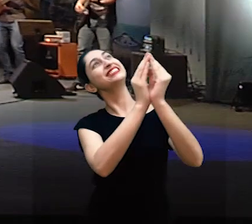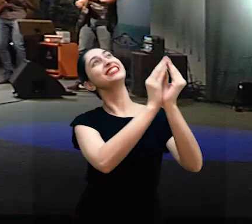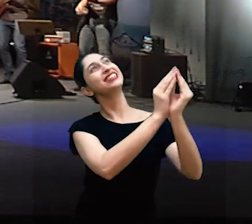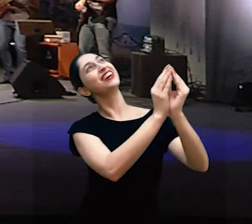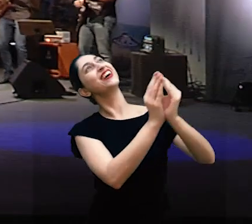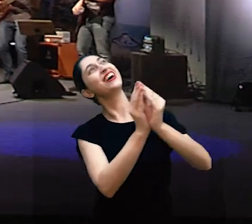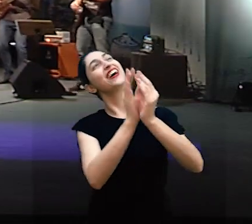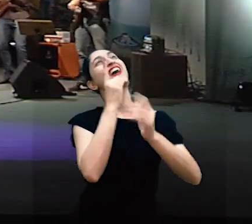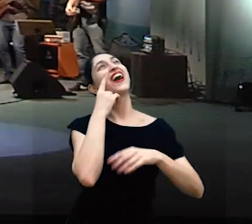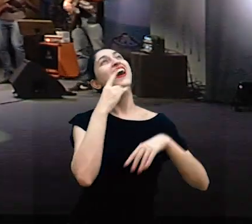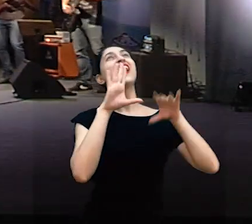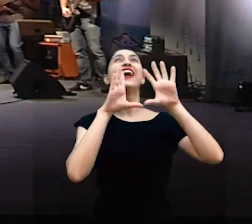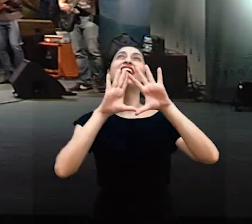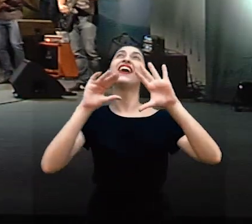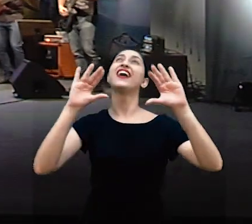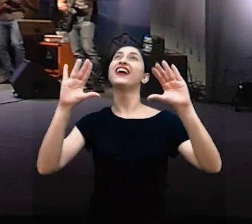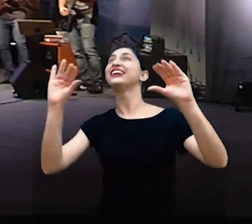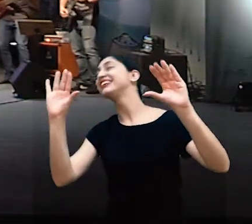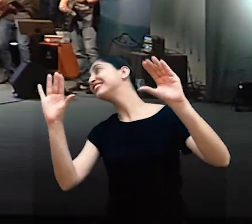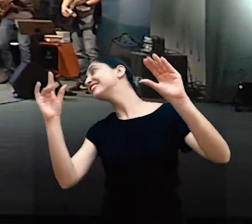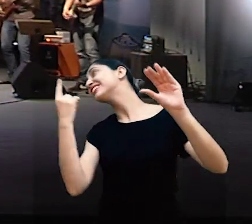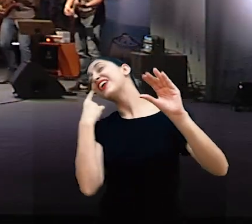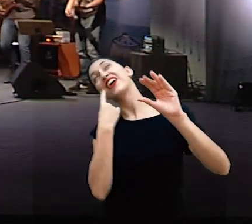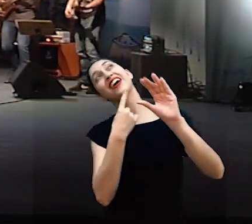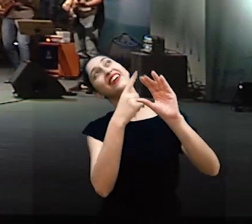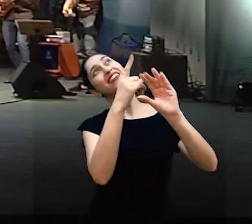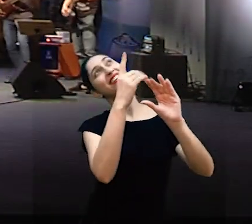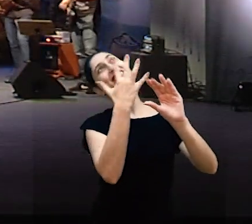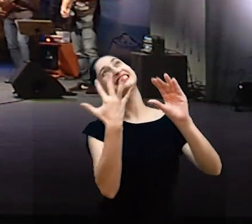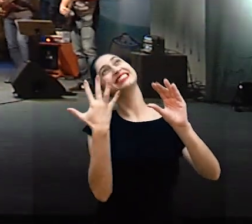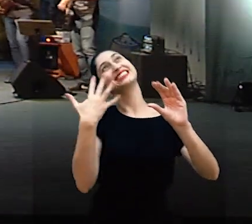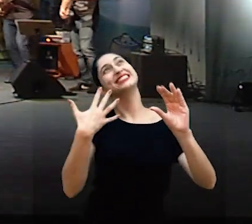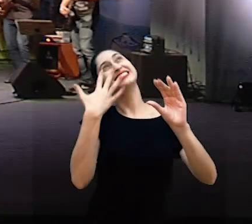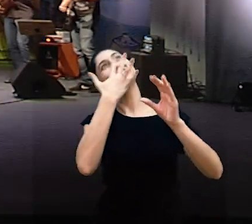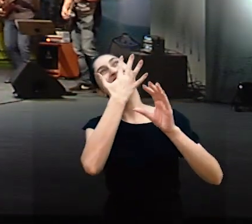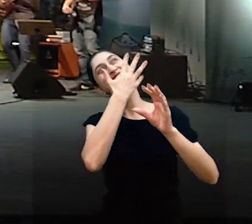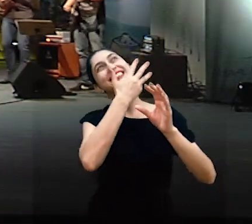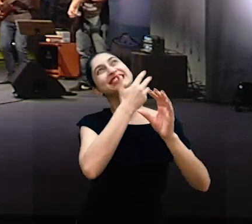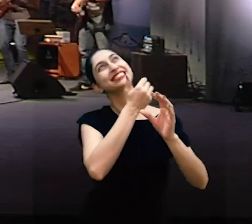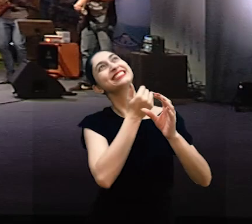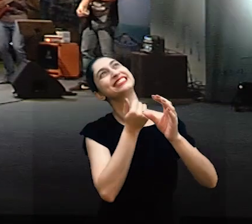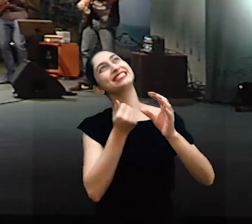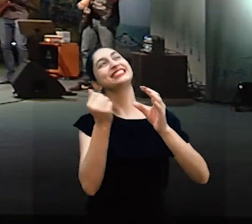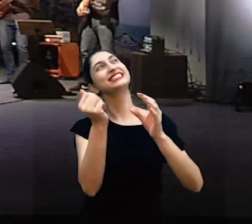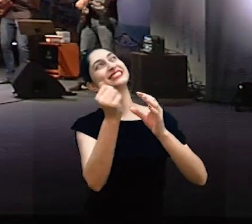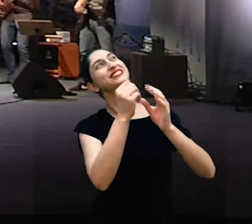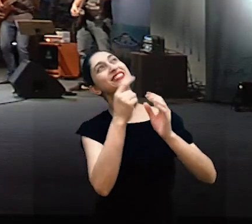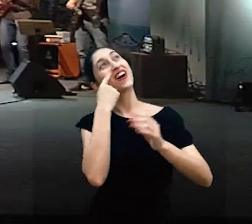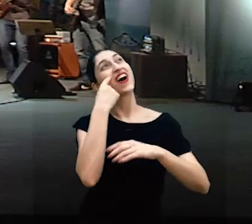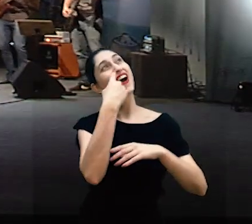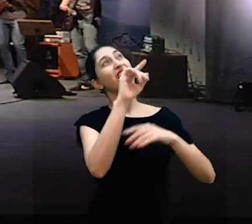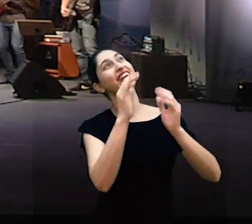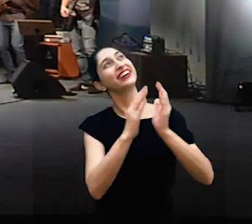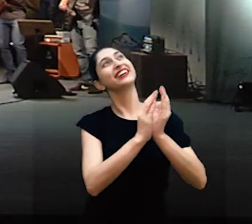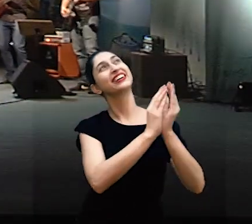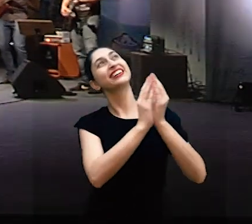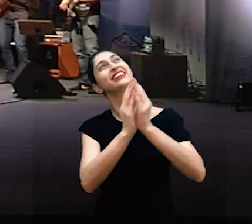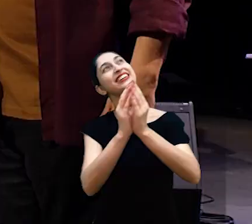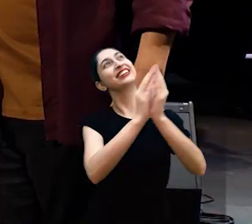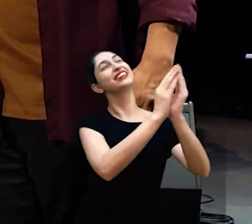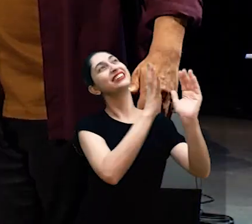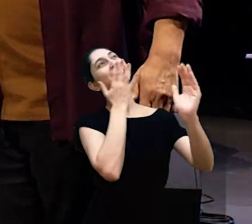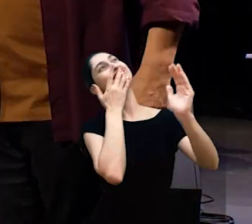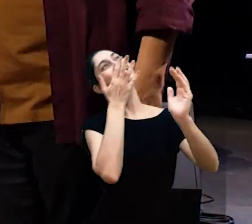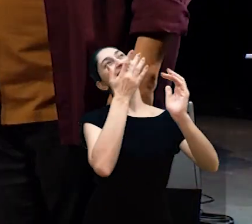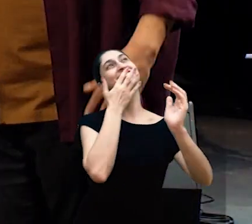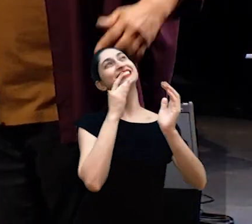sul. Olha pro céu, meu amor, veja como ele está lindo. Olha pra aquele balão